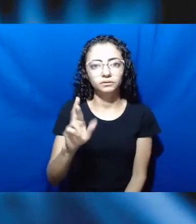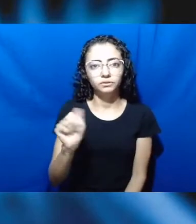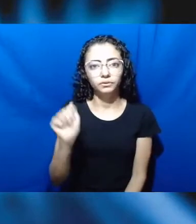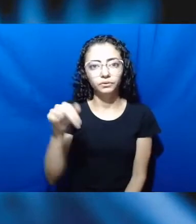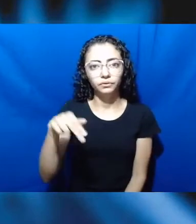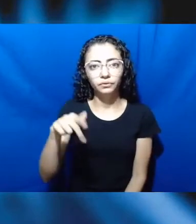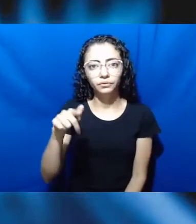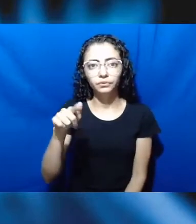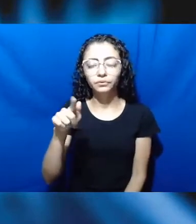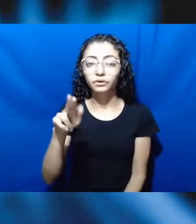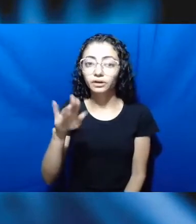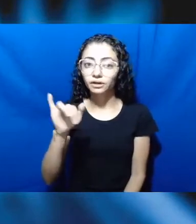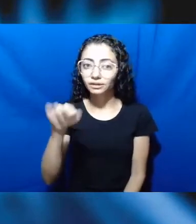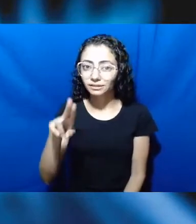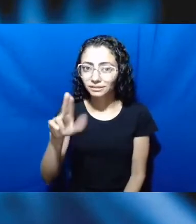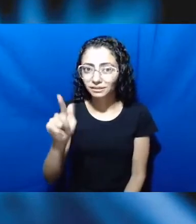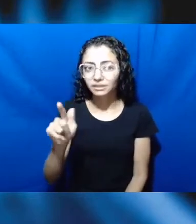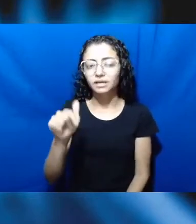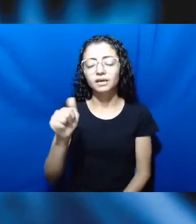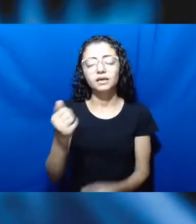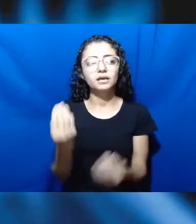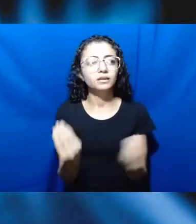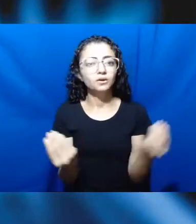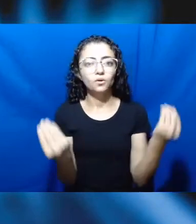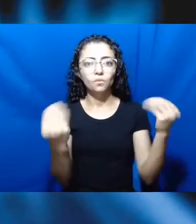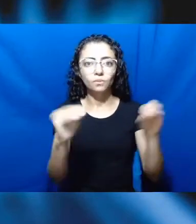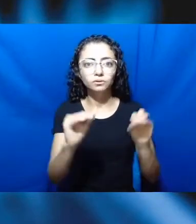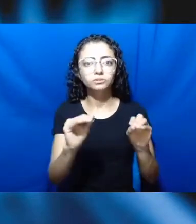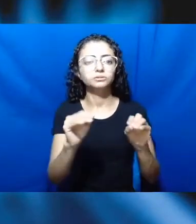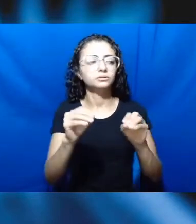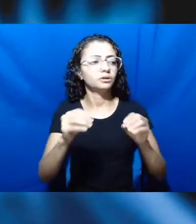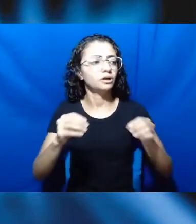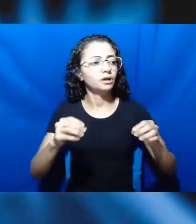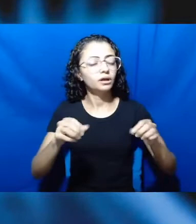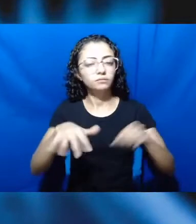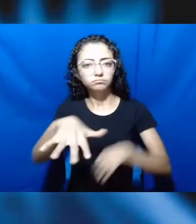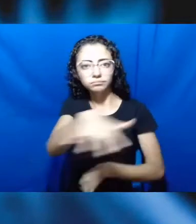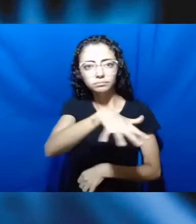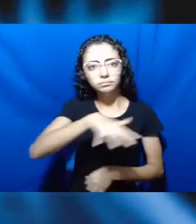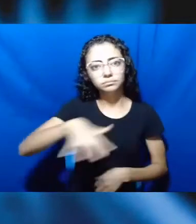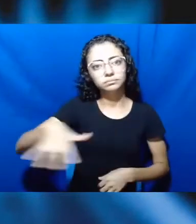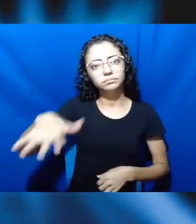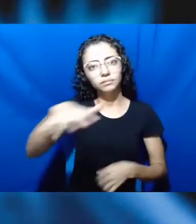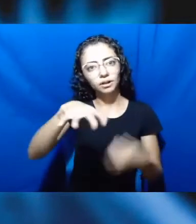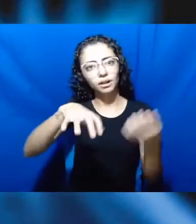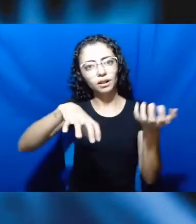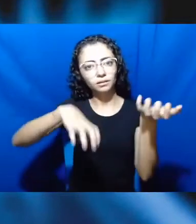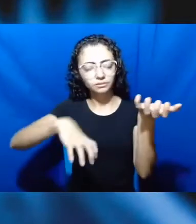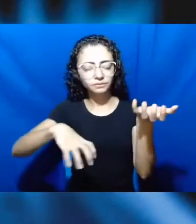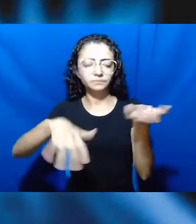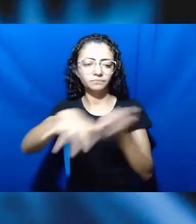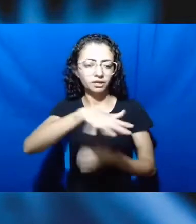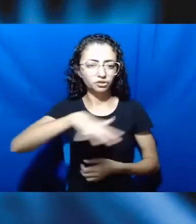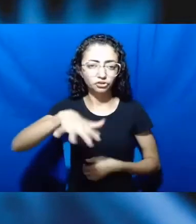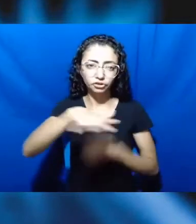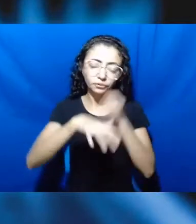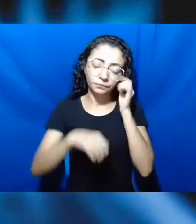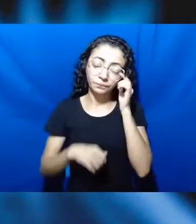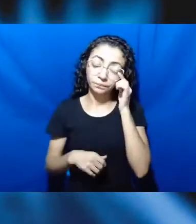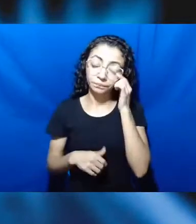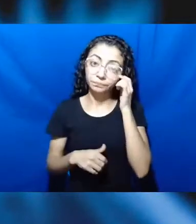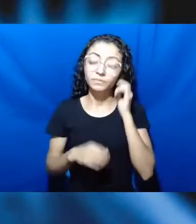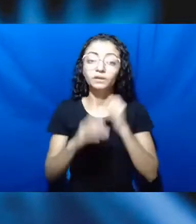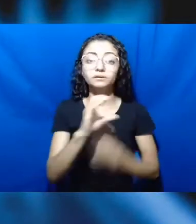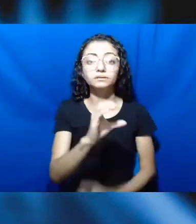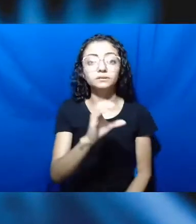de uma caixa preta de informações dentro do CCBB, que foi o patrocinador desse projeto, né? Então, vamos ver o